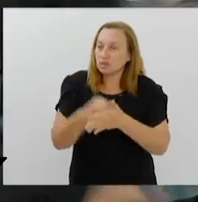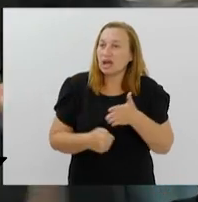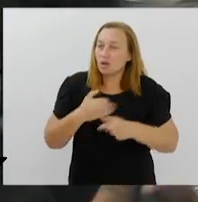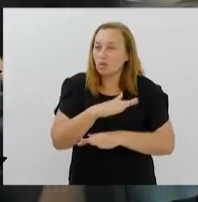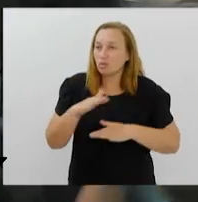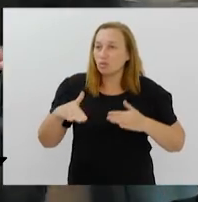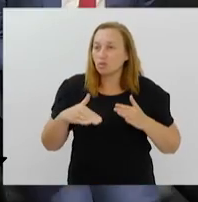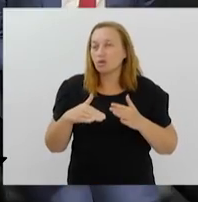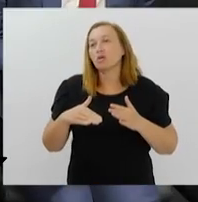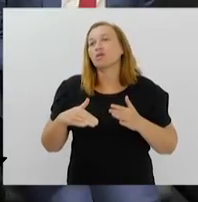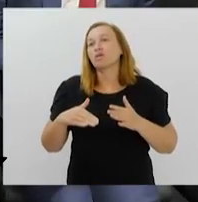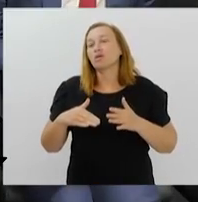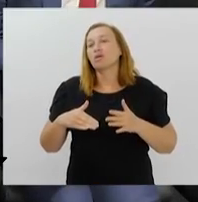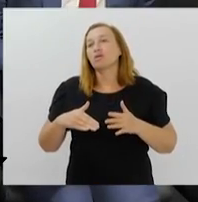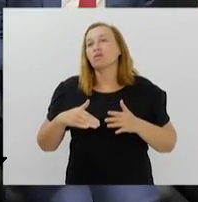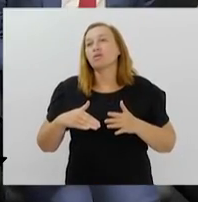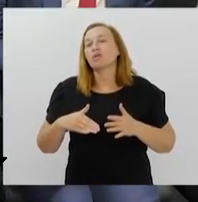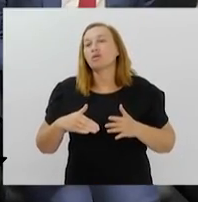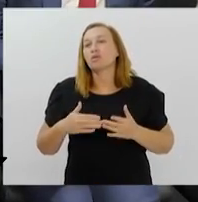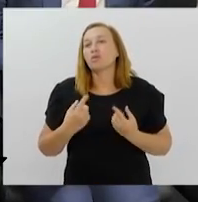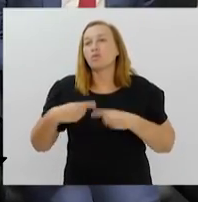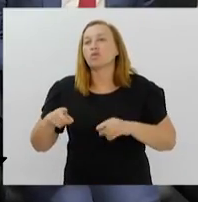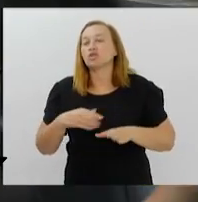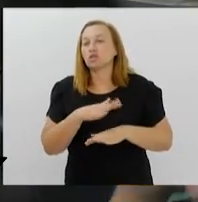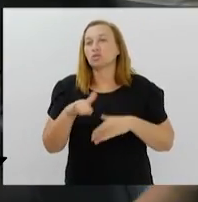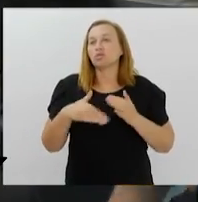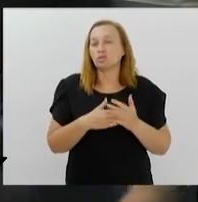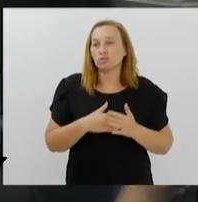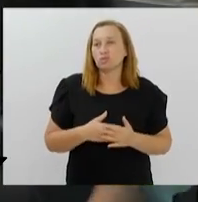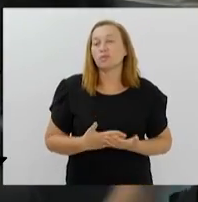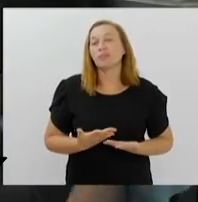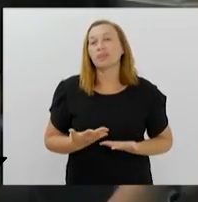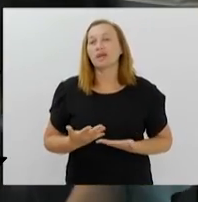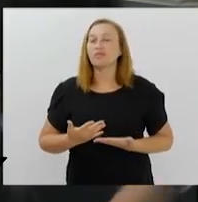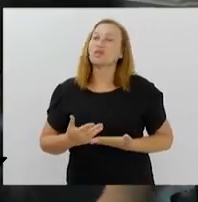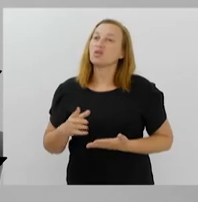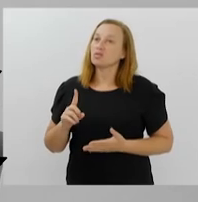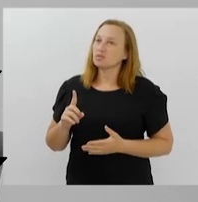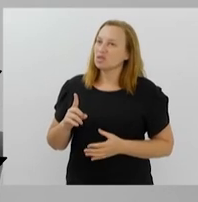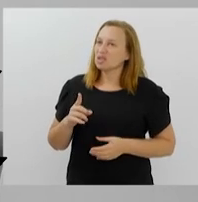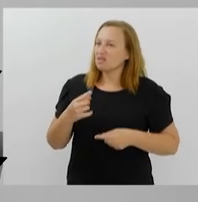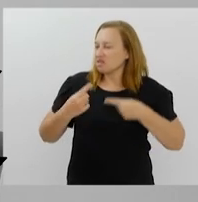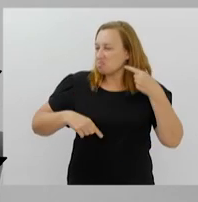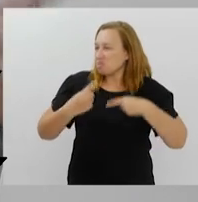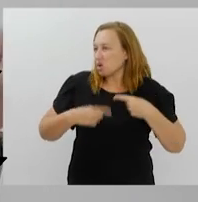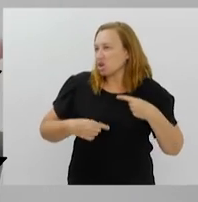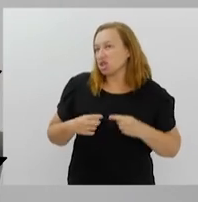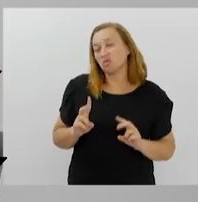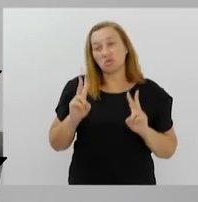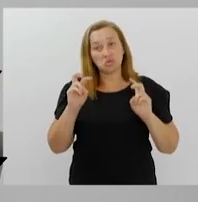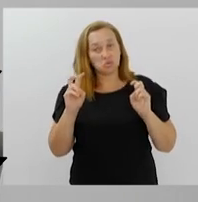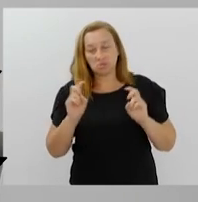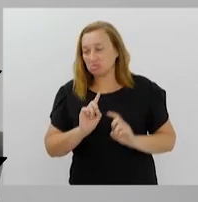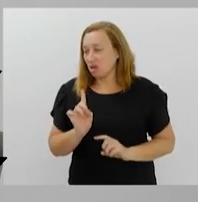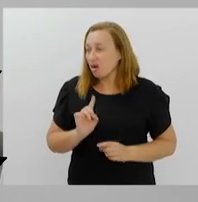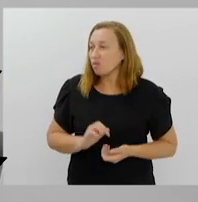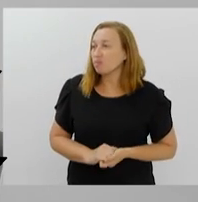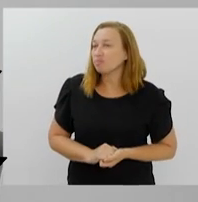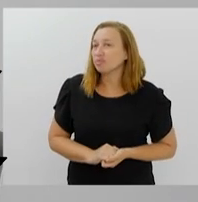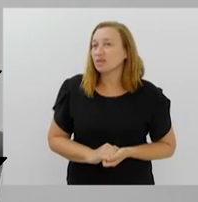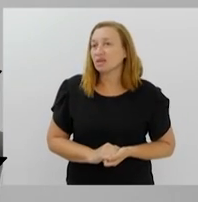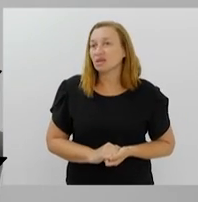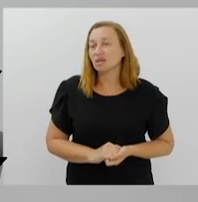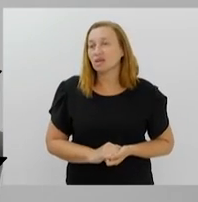meu irmão você é uma missão da sua vida e por você não tá fazendo política com isso não tá fazendo